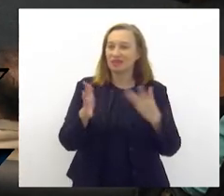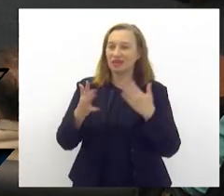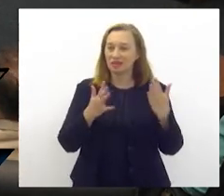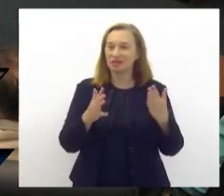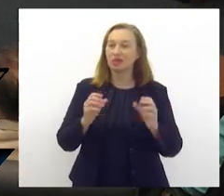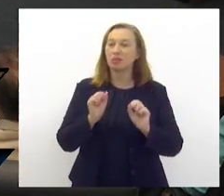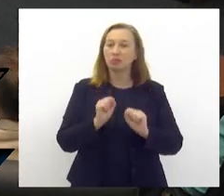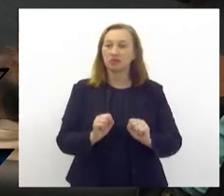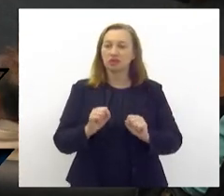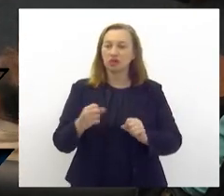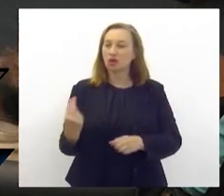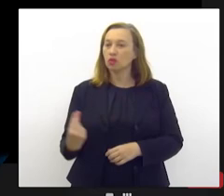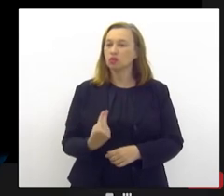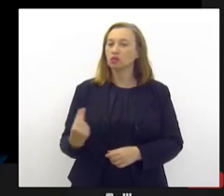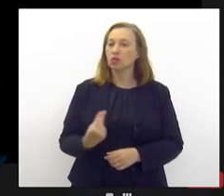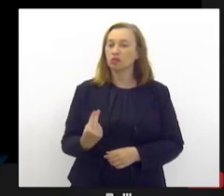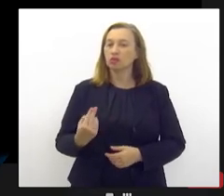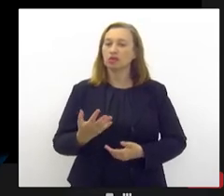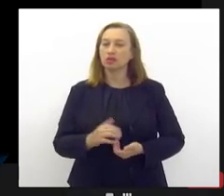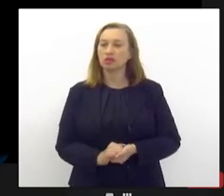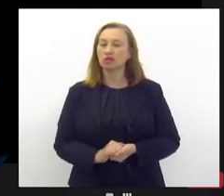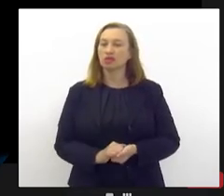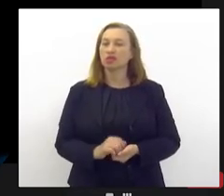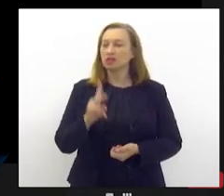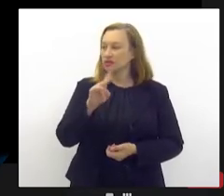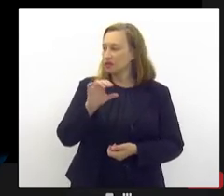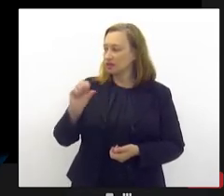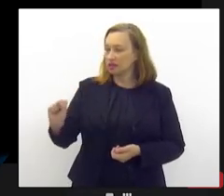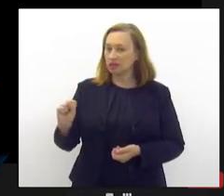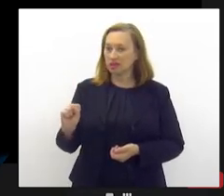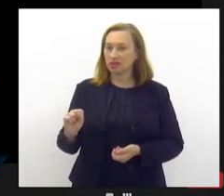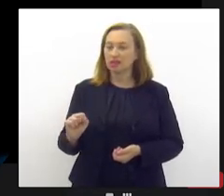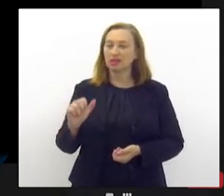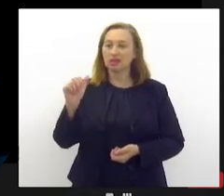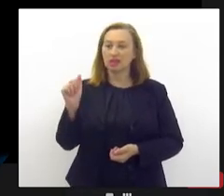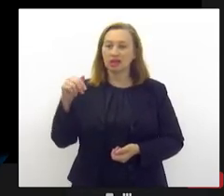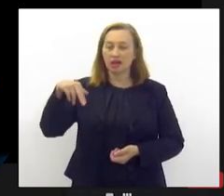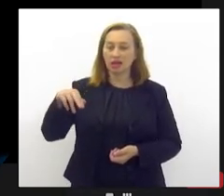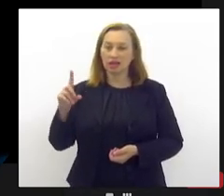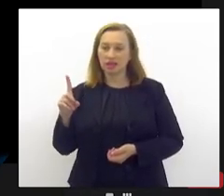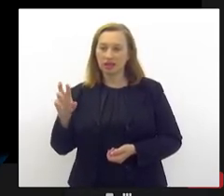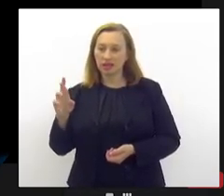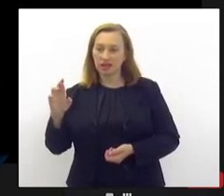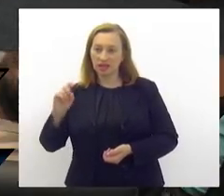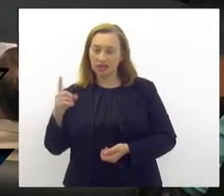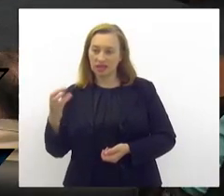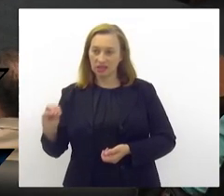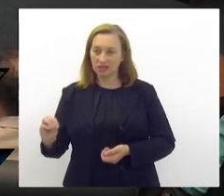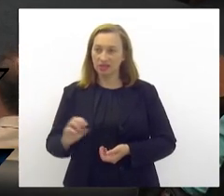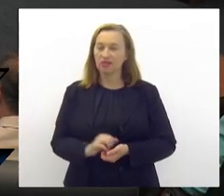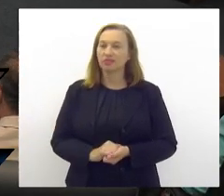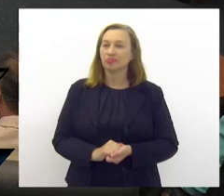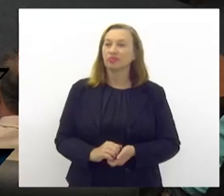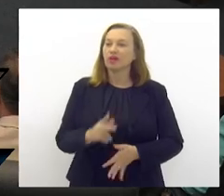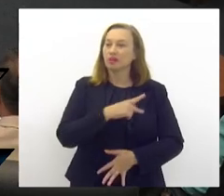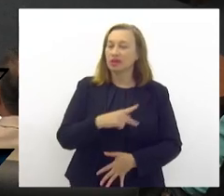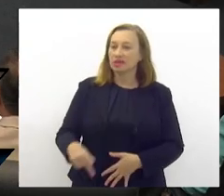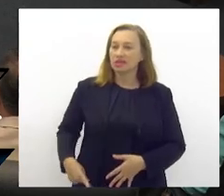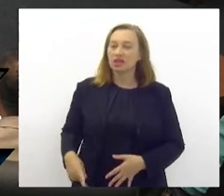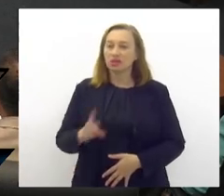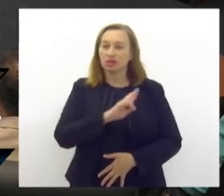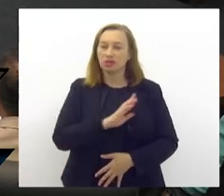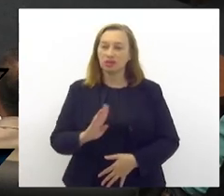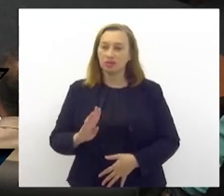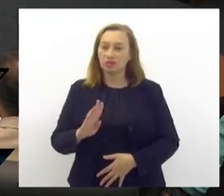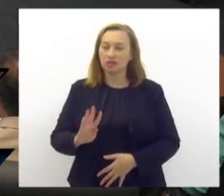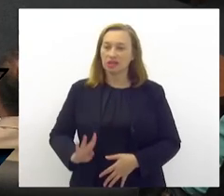se puder me colocar como coautora, tanto Vinícius como Andrezinho, vou ficar muito feliz. Obrigado, presidente. O presidente Bacelar, eu já